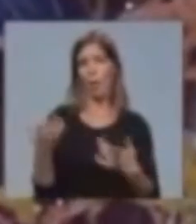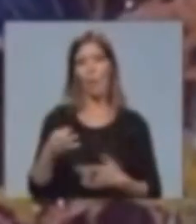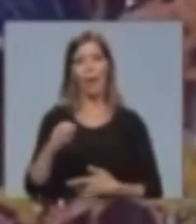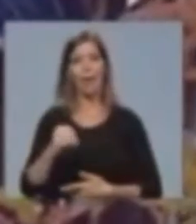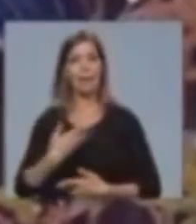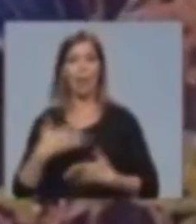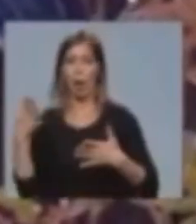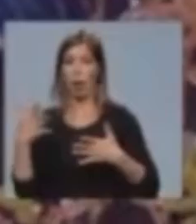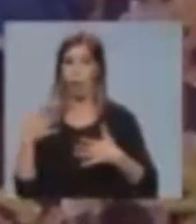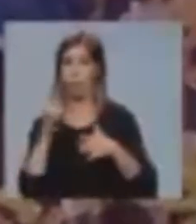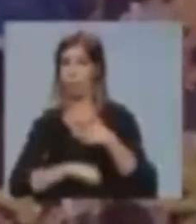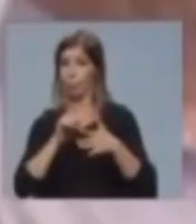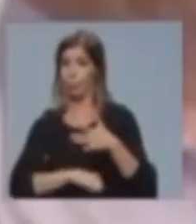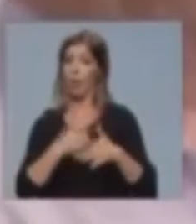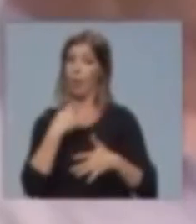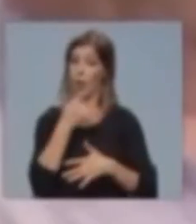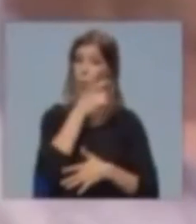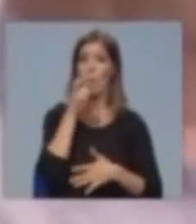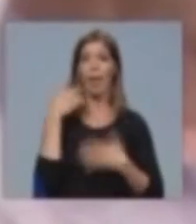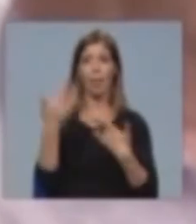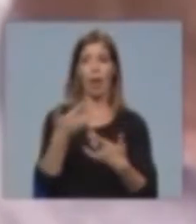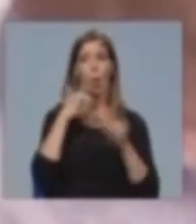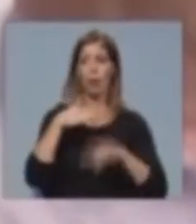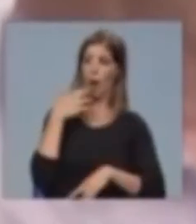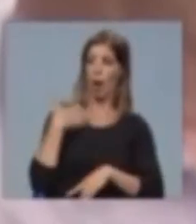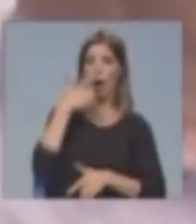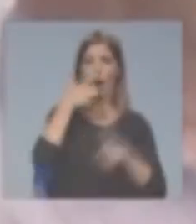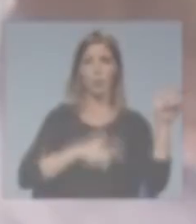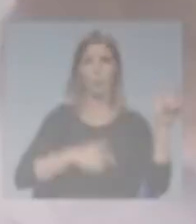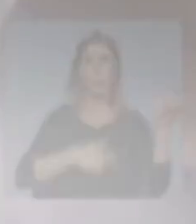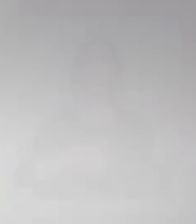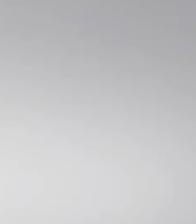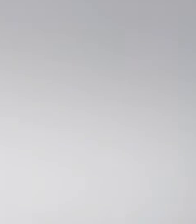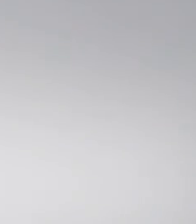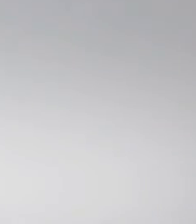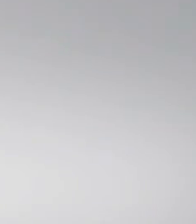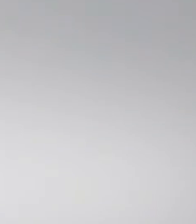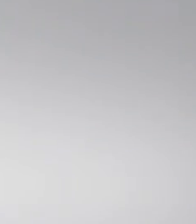6 e que o instrumento devolver a dignidade ao escândalo tem 29